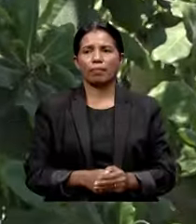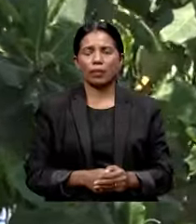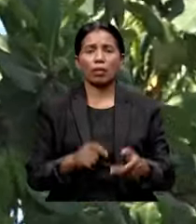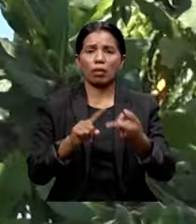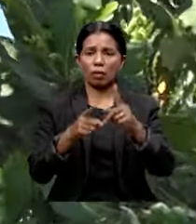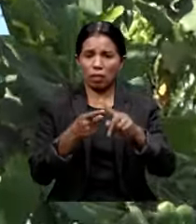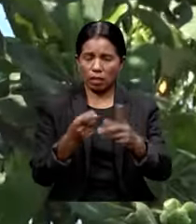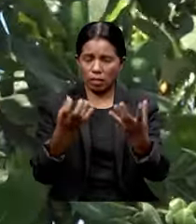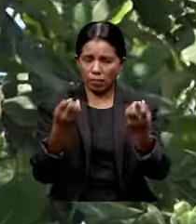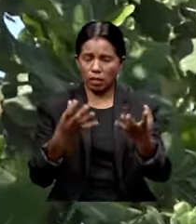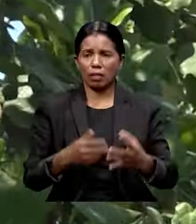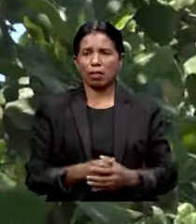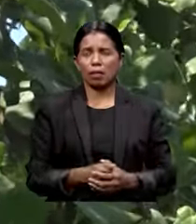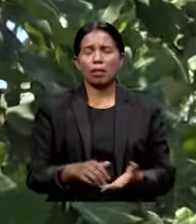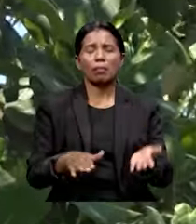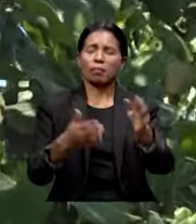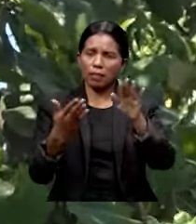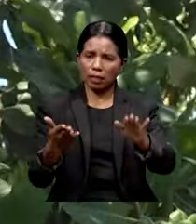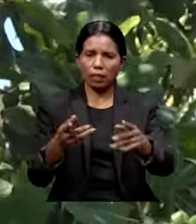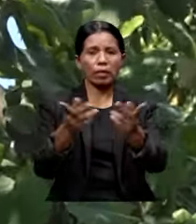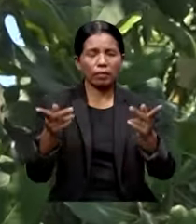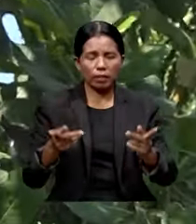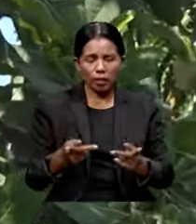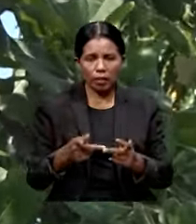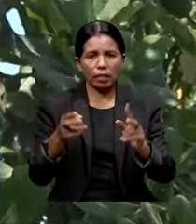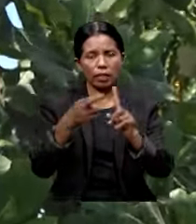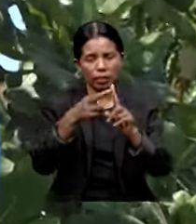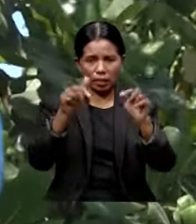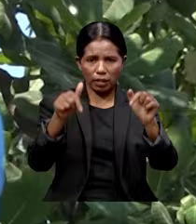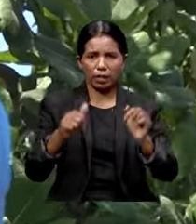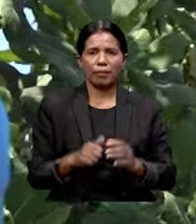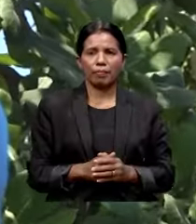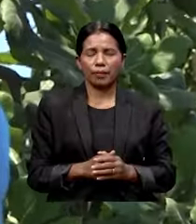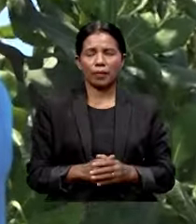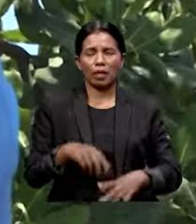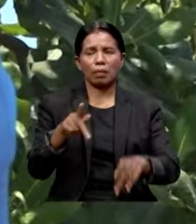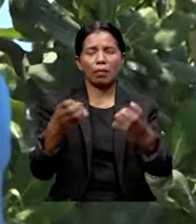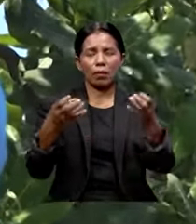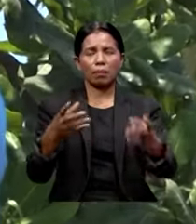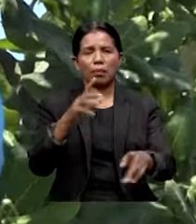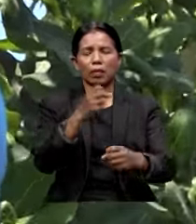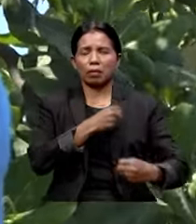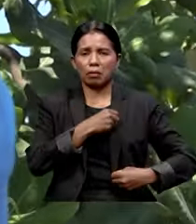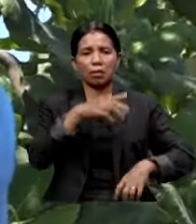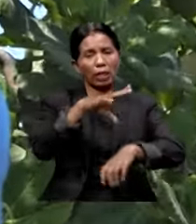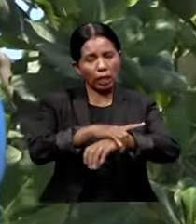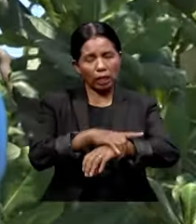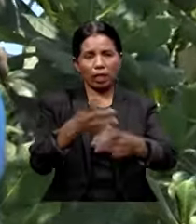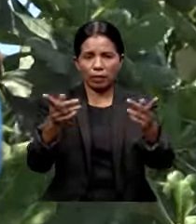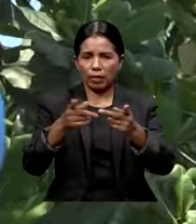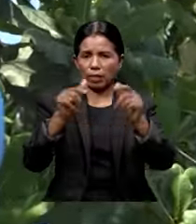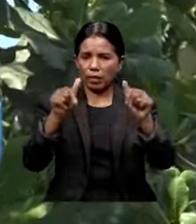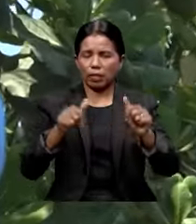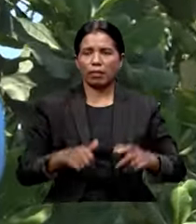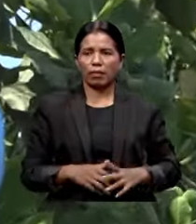barak mak mati afati ndane maluk barak mak kapturadus ia fati ndane